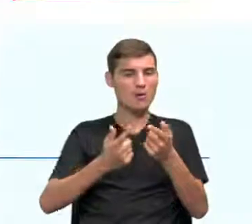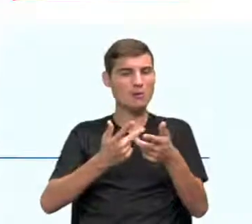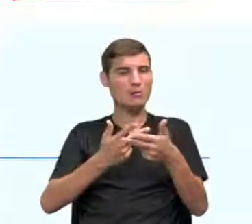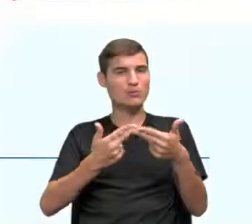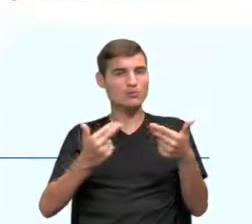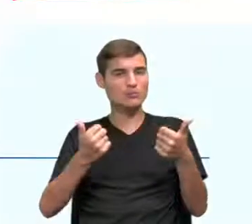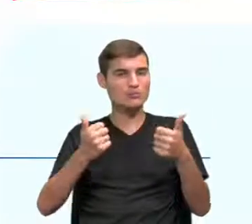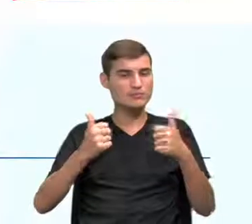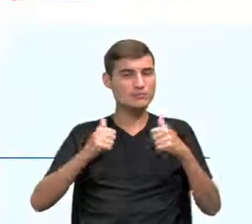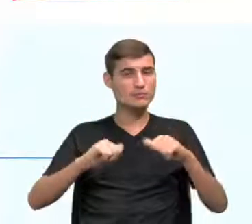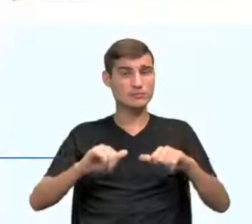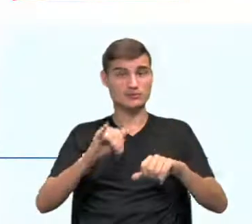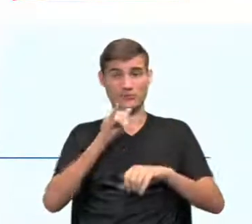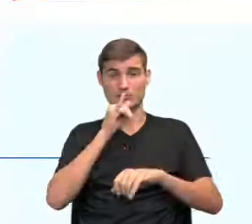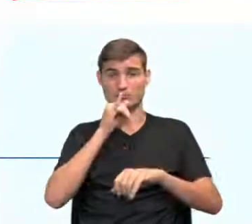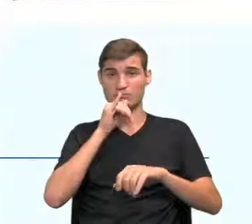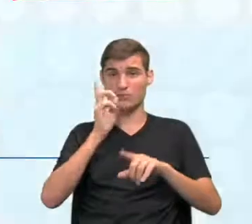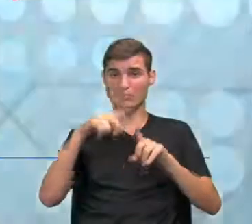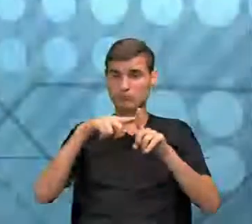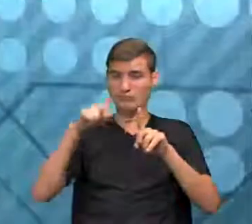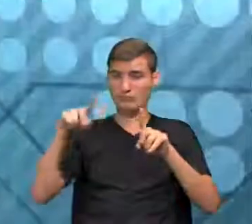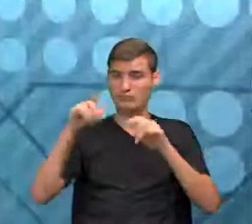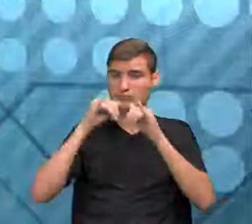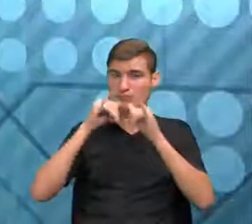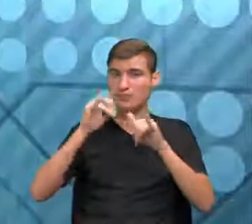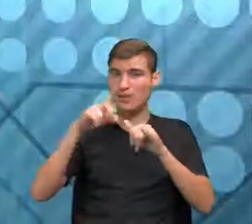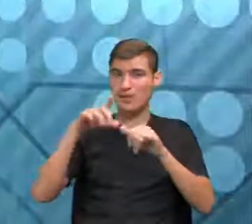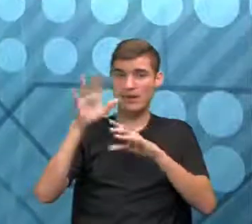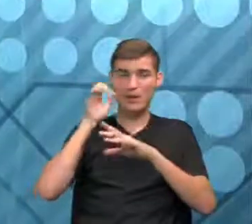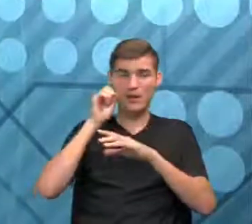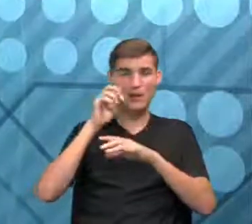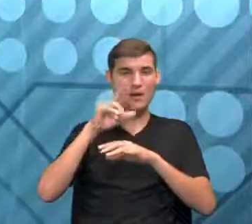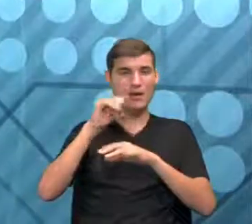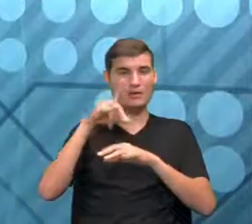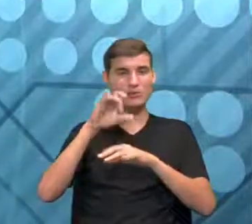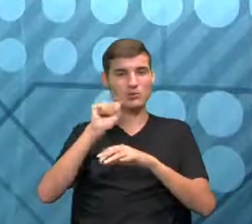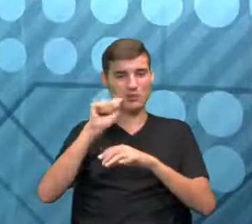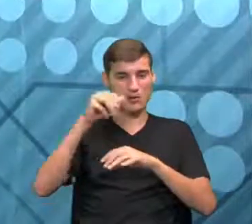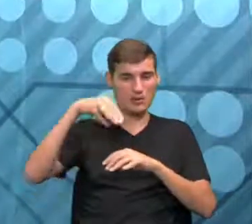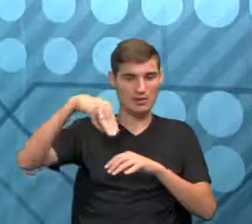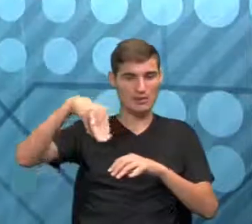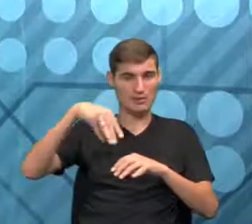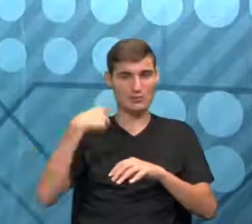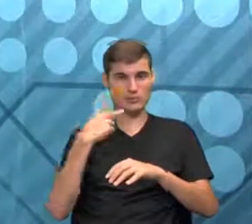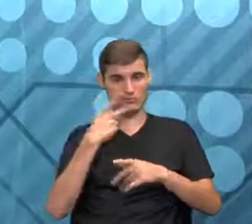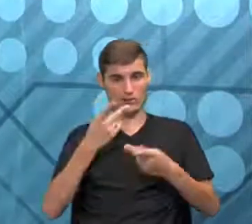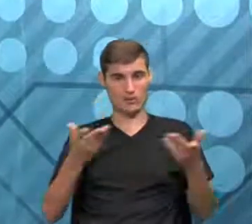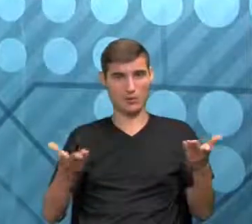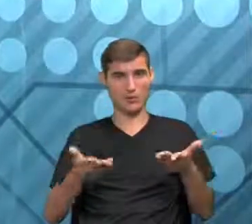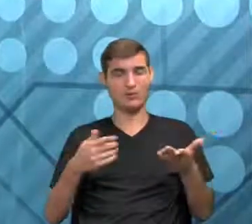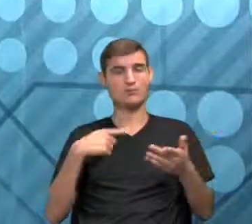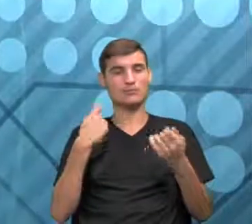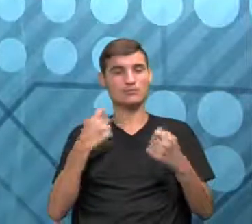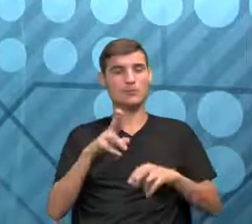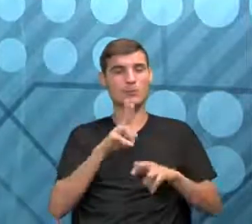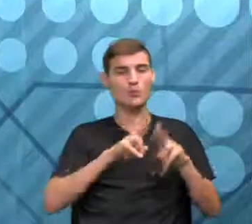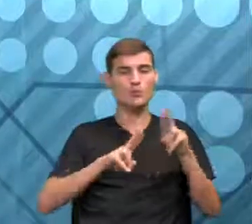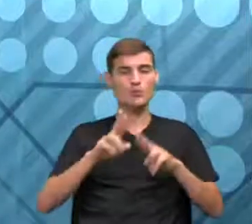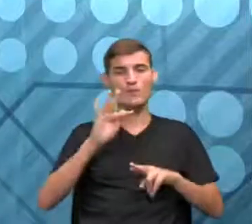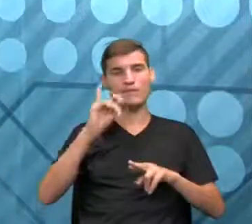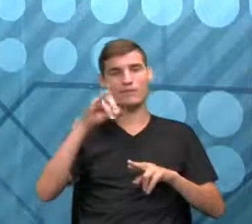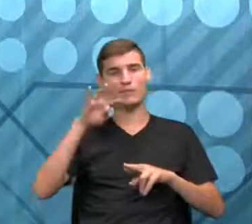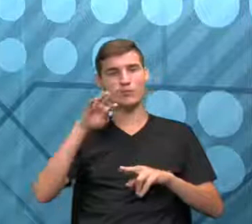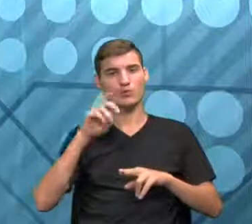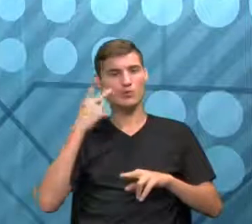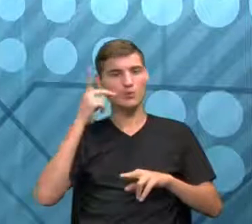exemplo, quando eu falo de transmissão rádio AM, que eu estou falando aqui agora, eu tenho que usar uma filtragem, porque eu